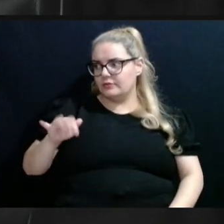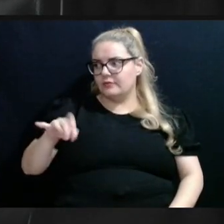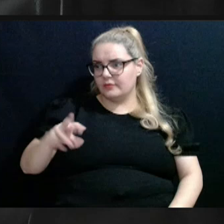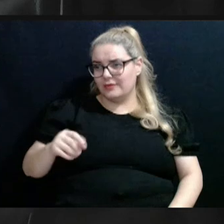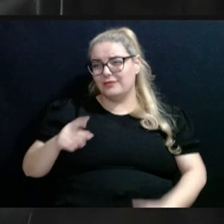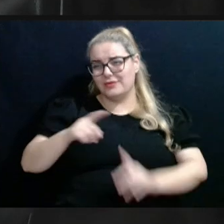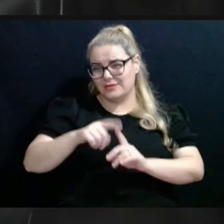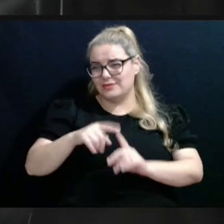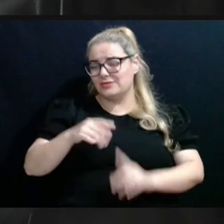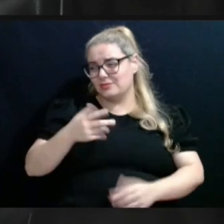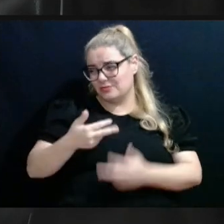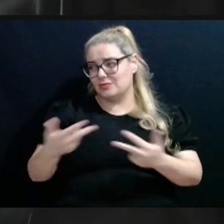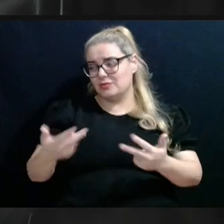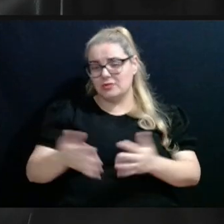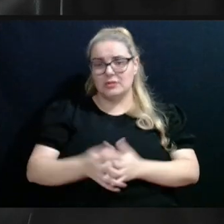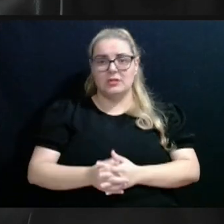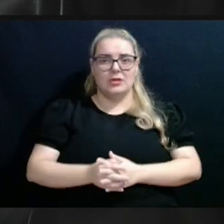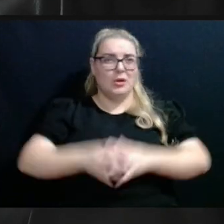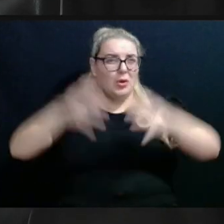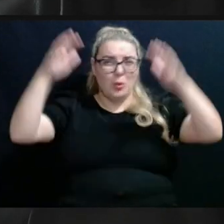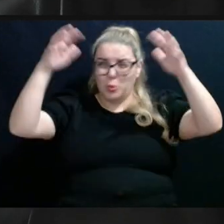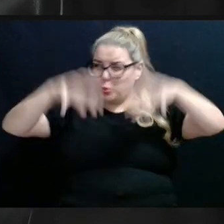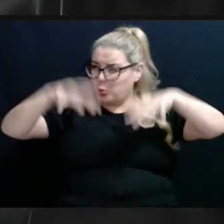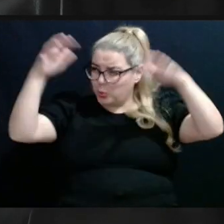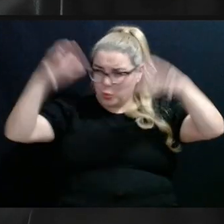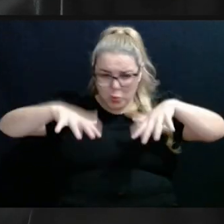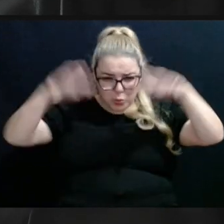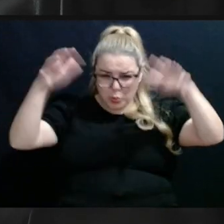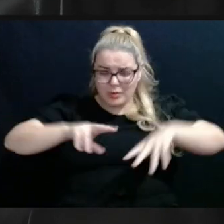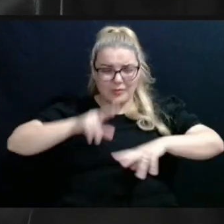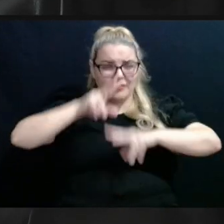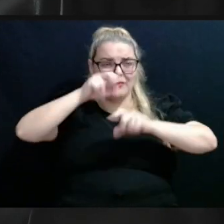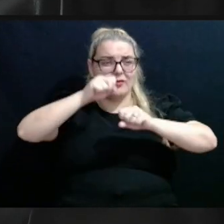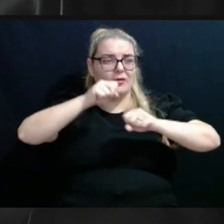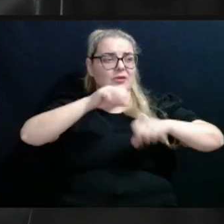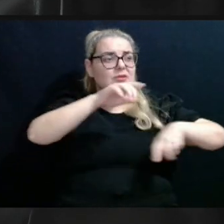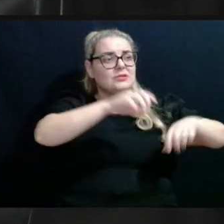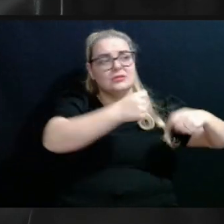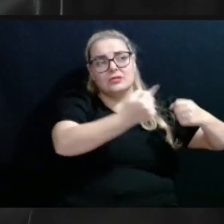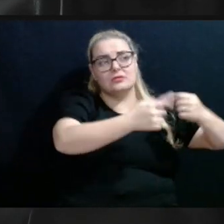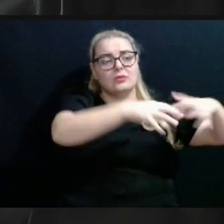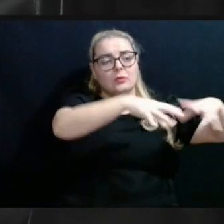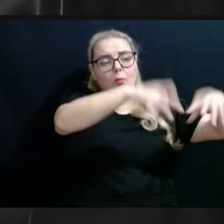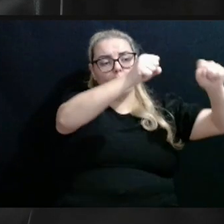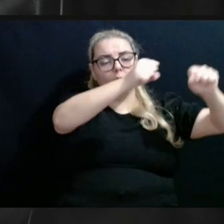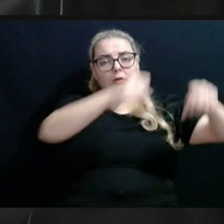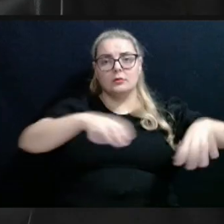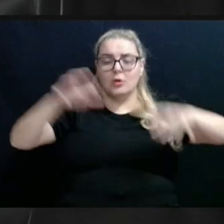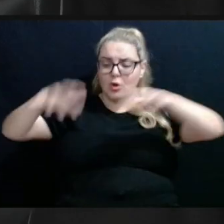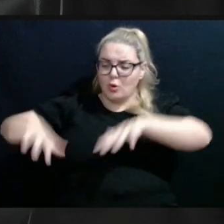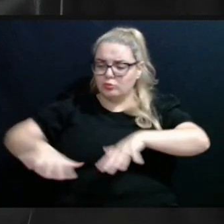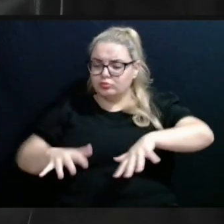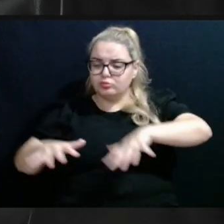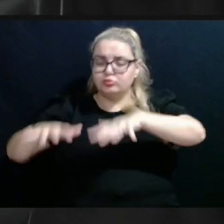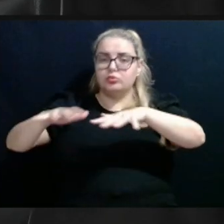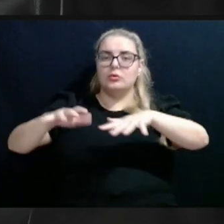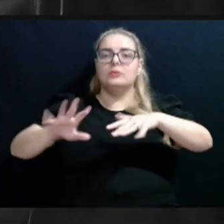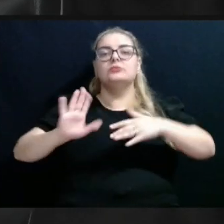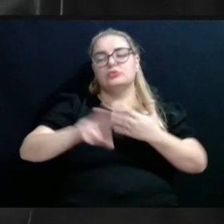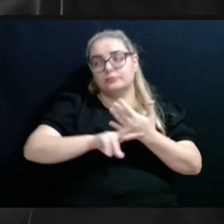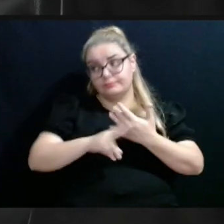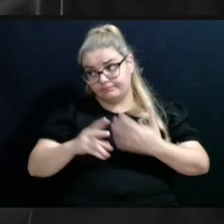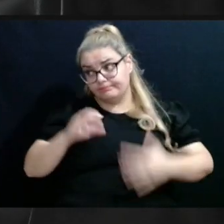aquelas chuvas enormes, torrenciais, fortes que acontecem, inundam as cidades, são efeitos já do aquecimento global.